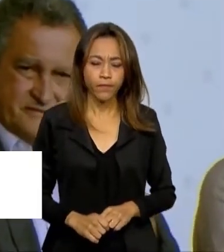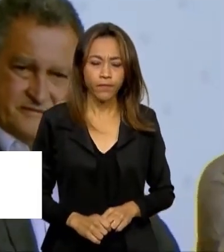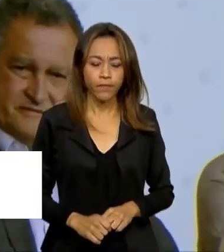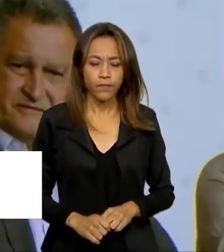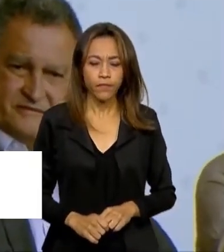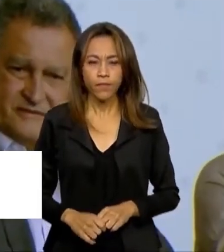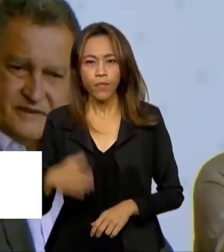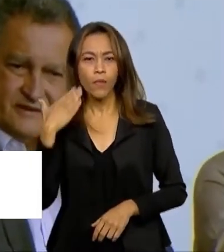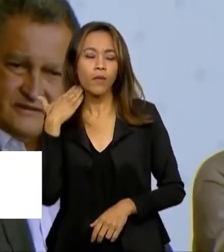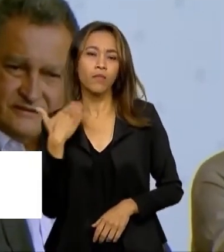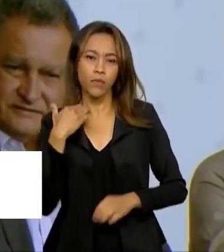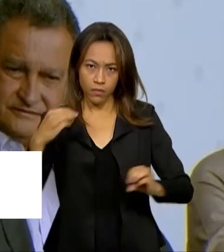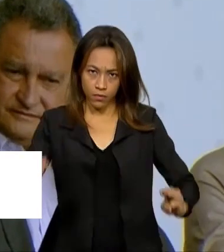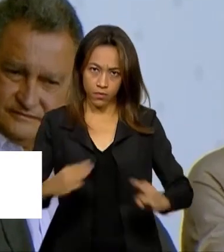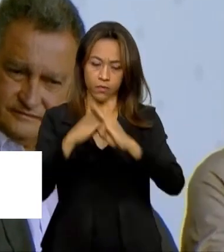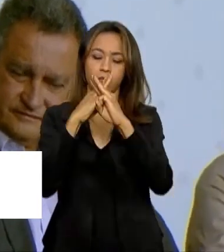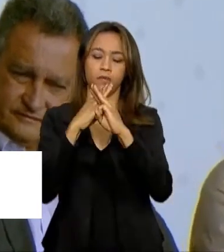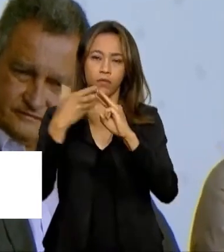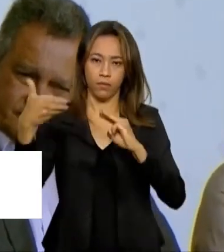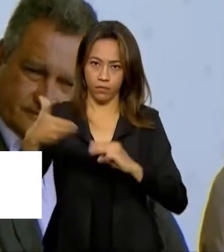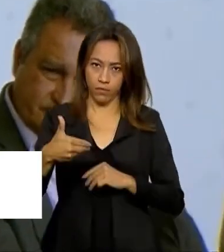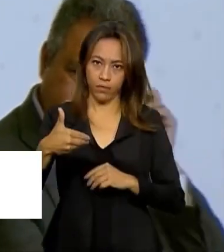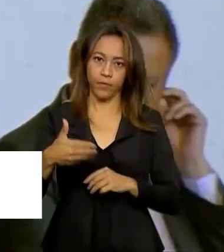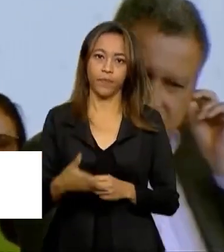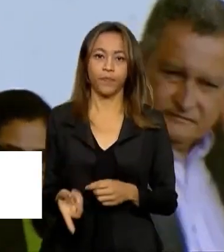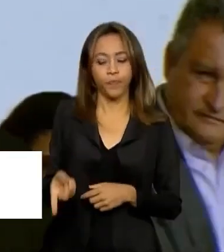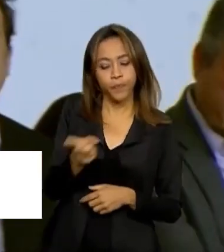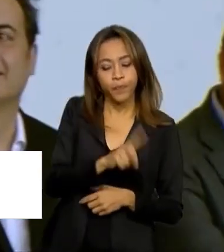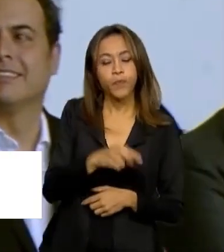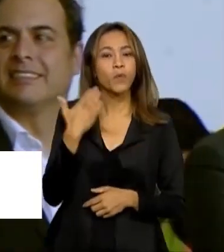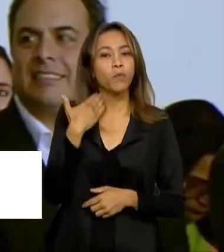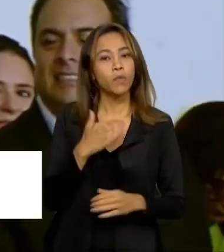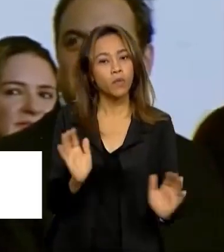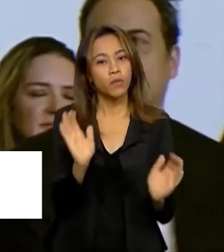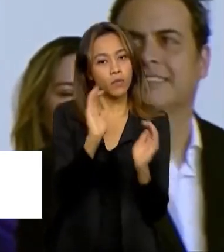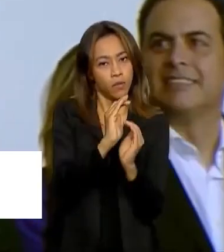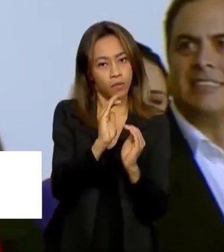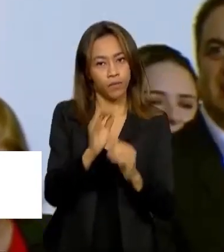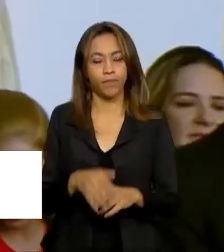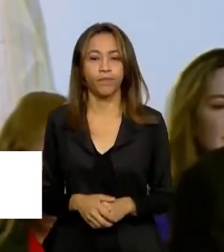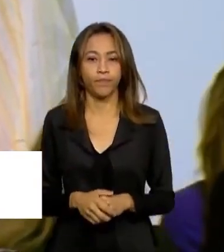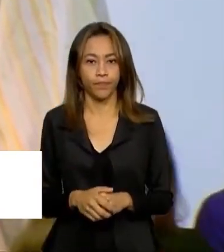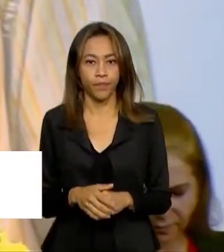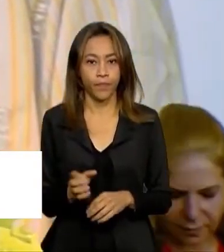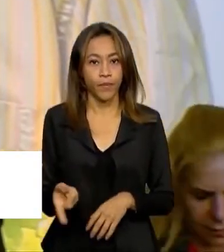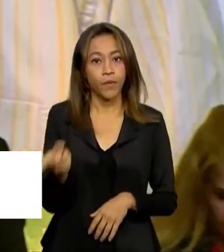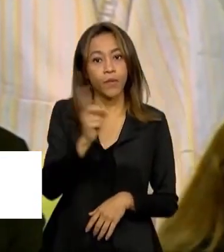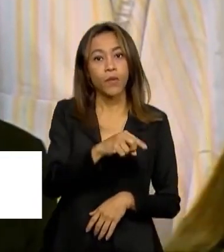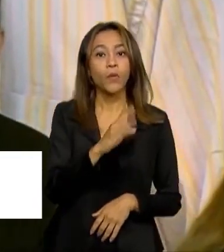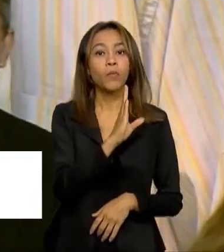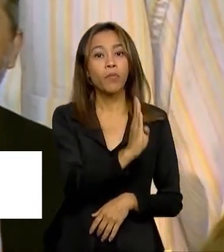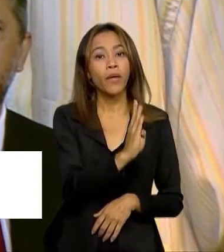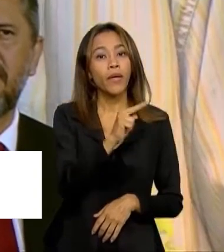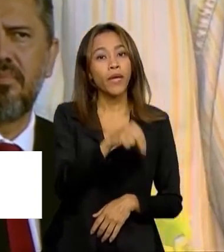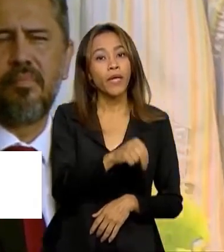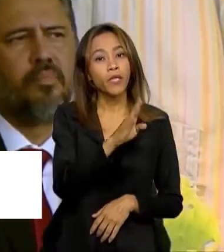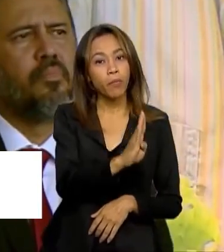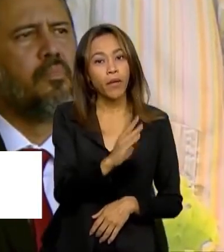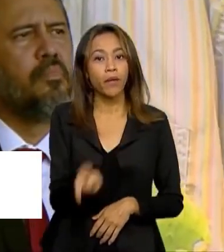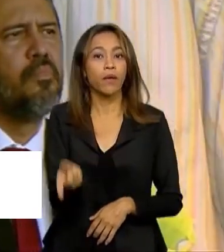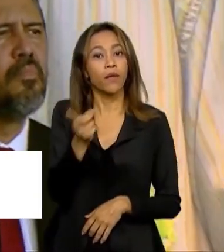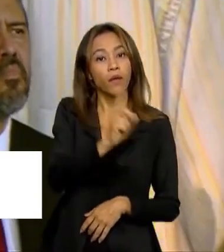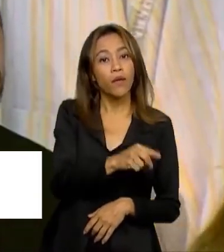a Caixa Econômica Federal, o Banco do Brasil, o Basel e o BNB e mais